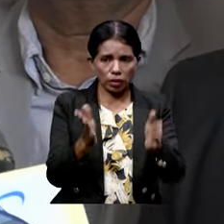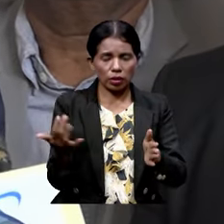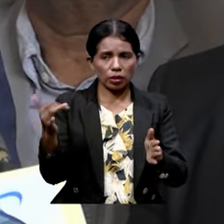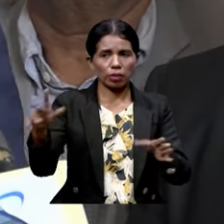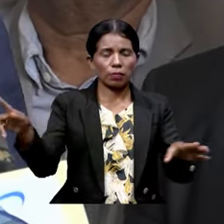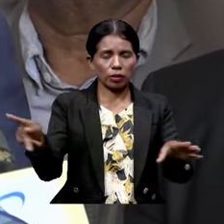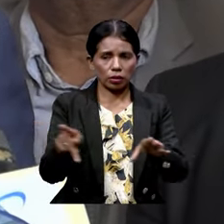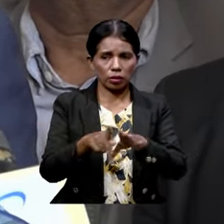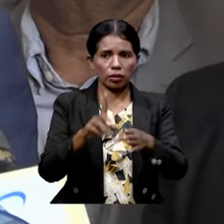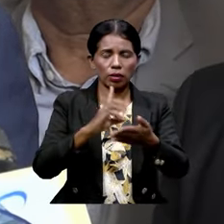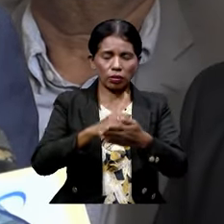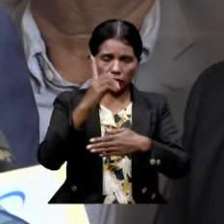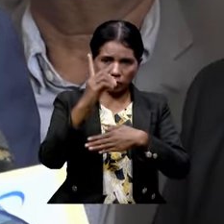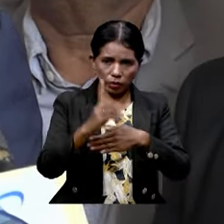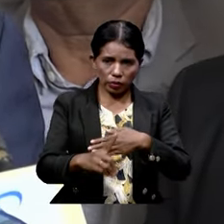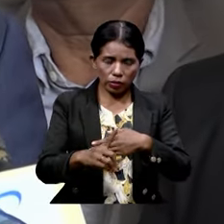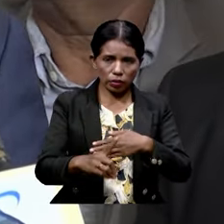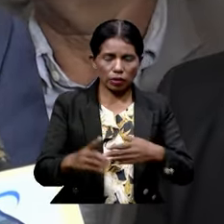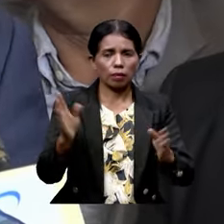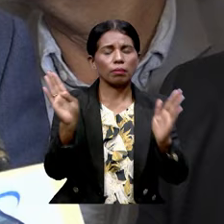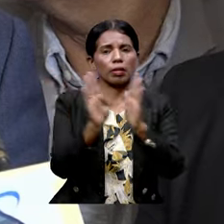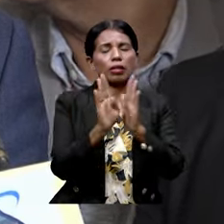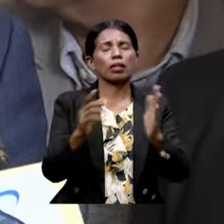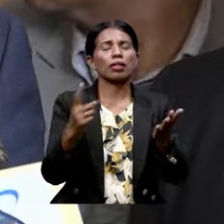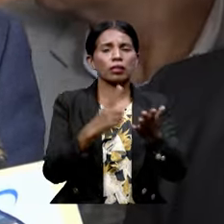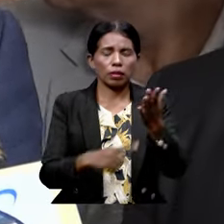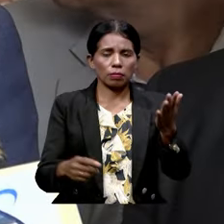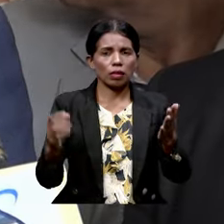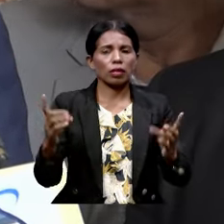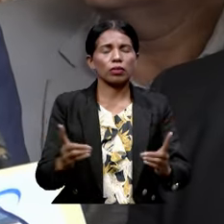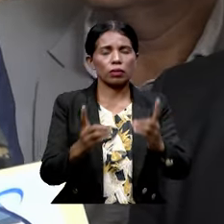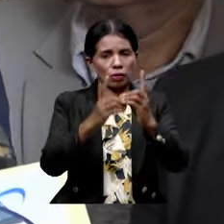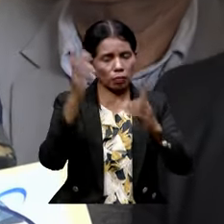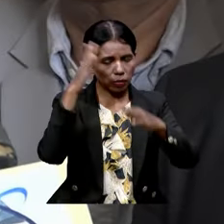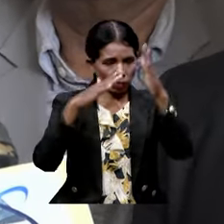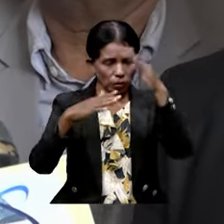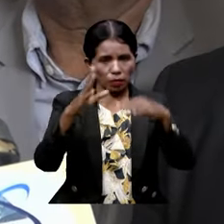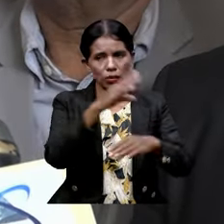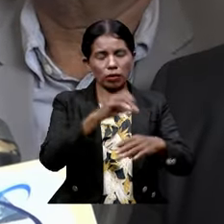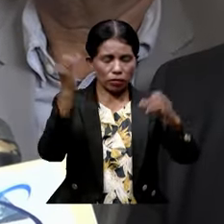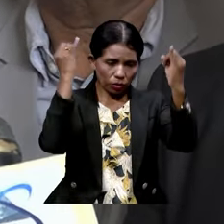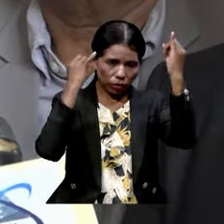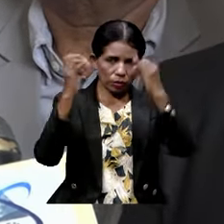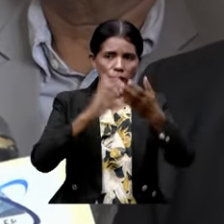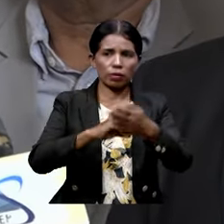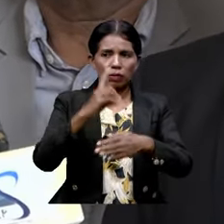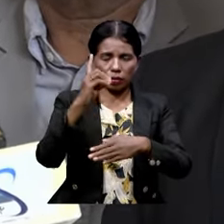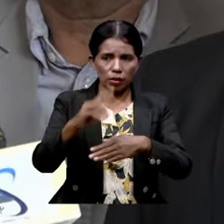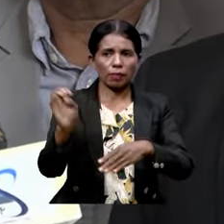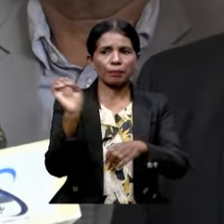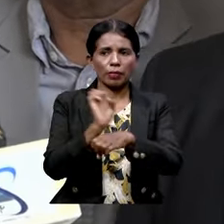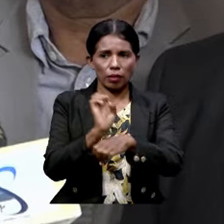desenvolvimento nacional, barreira Sira Macassoro, problemas, informação em terceiro, progresso, desenvolvimento,